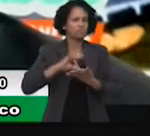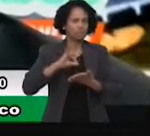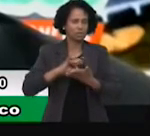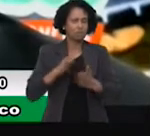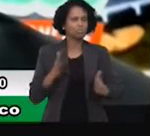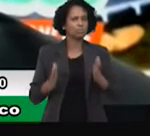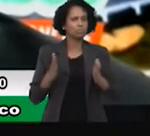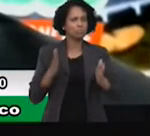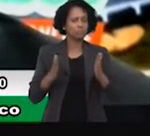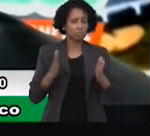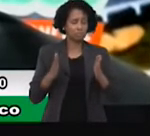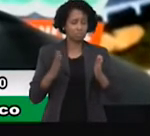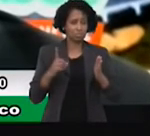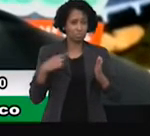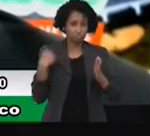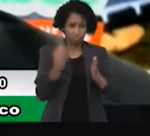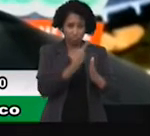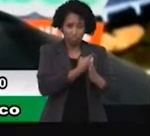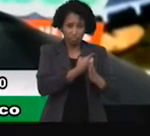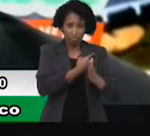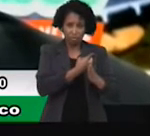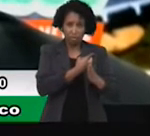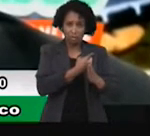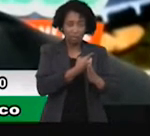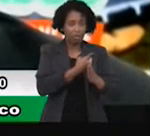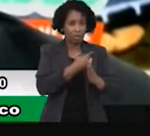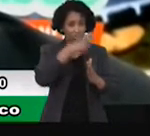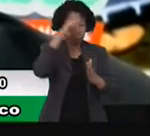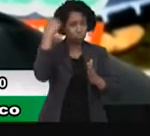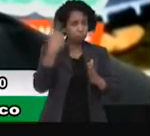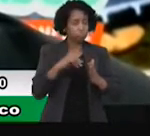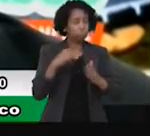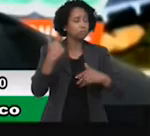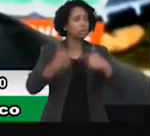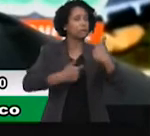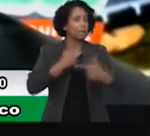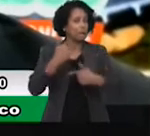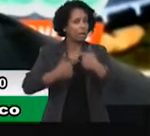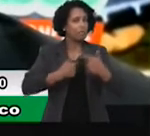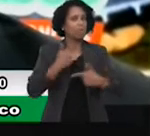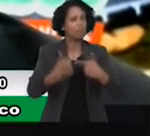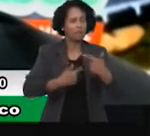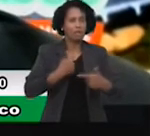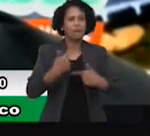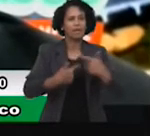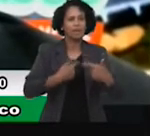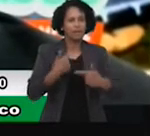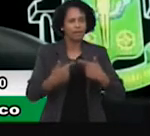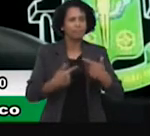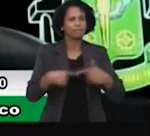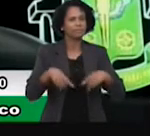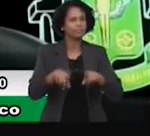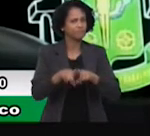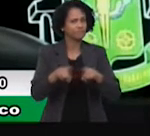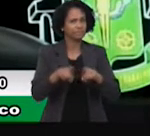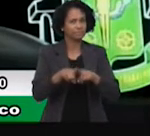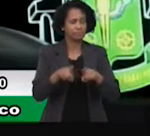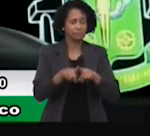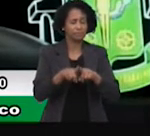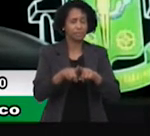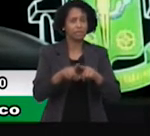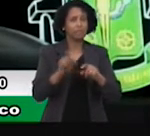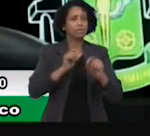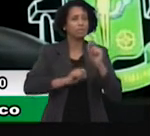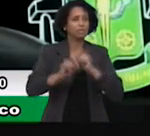é dedicado ao trabalho, isso é uma coisa que falta muito, a gente ter mais próximo dos nossos familiares.